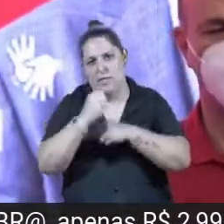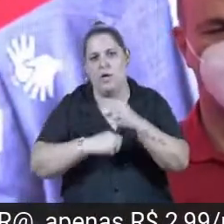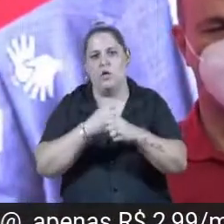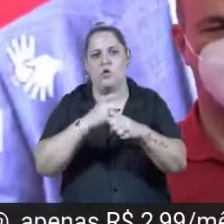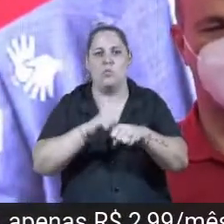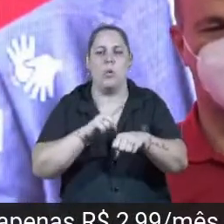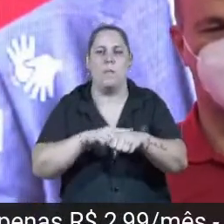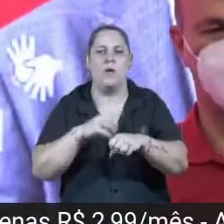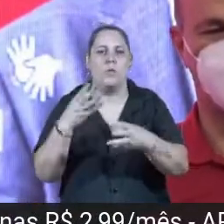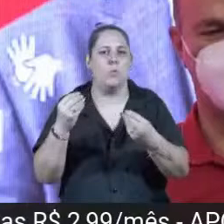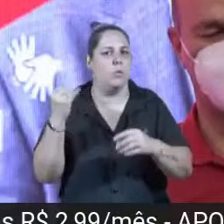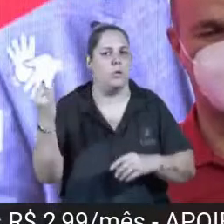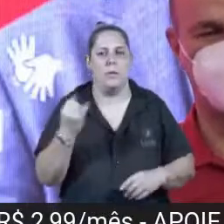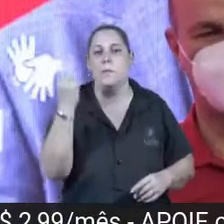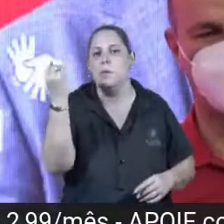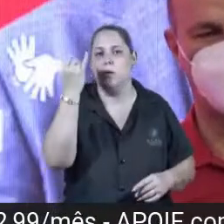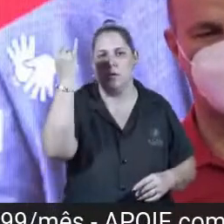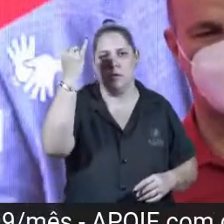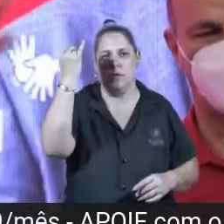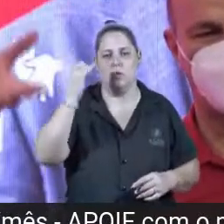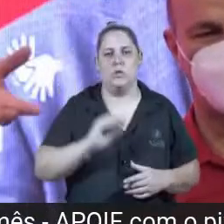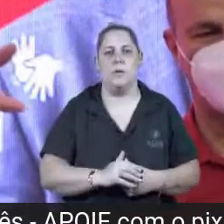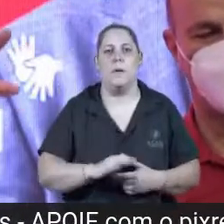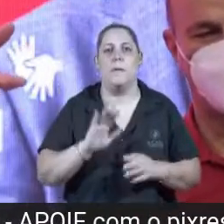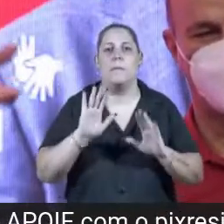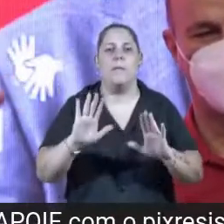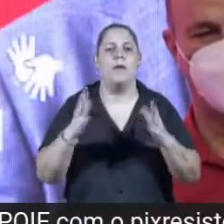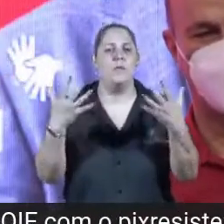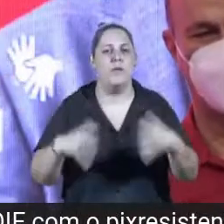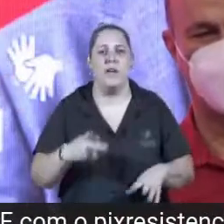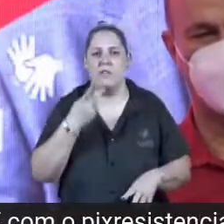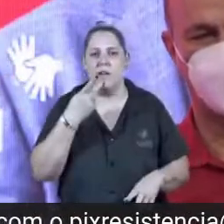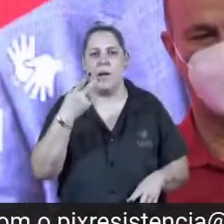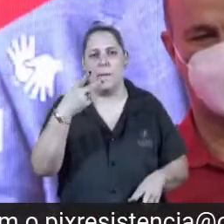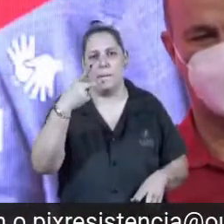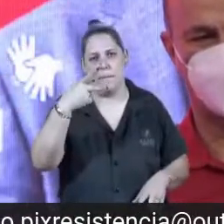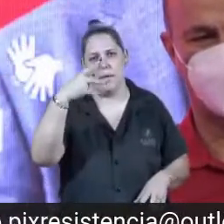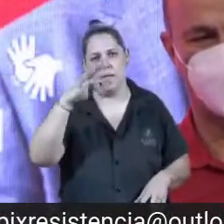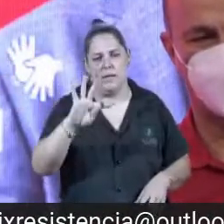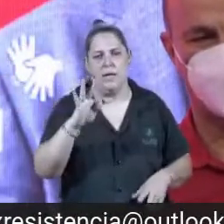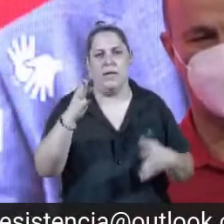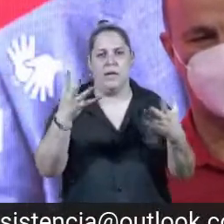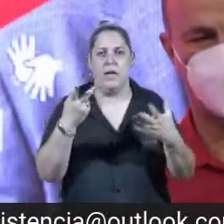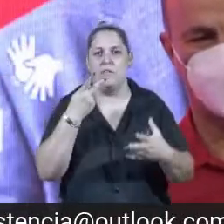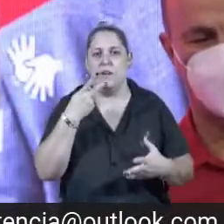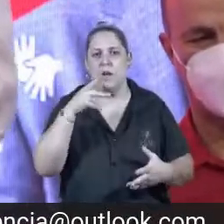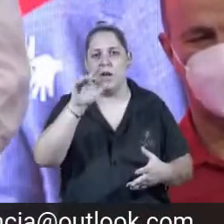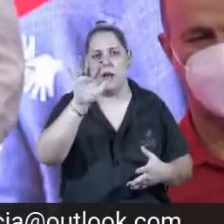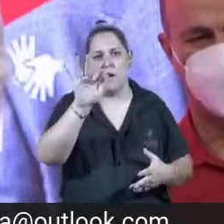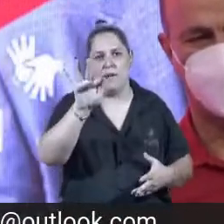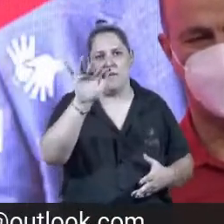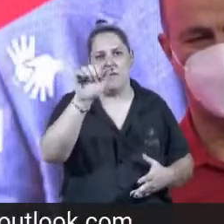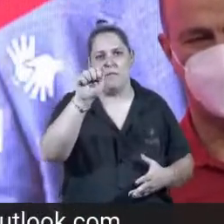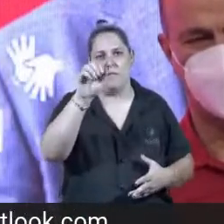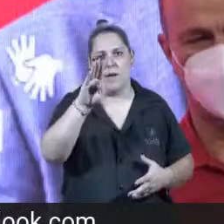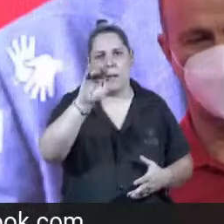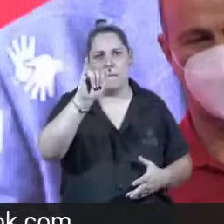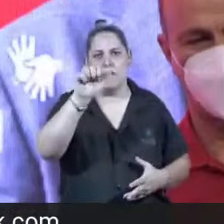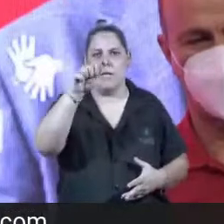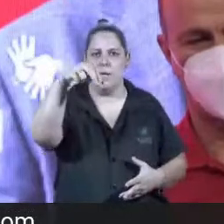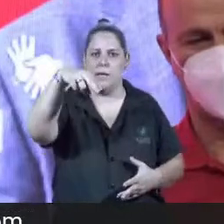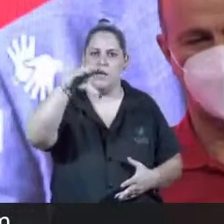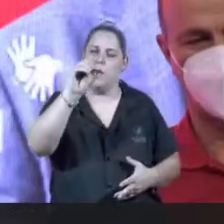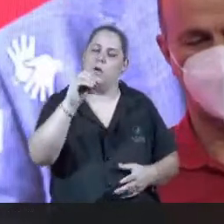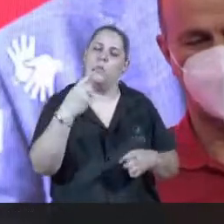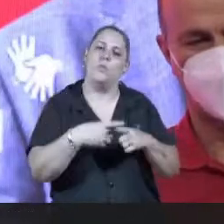aqui, extremamente importante. Mas eu não quero falar do PT, eu quero falar de você. Porque, na verdade,